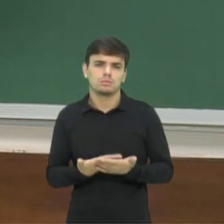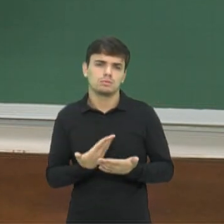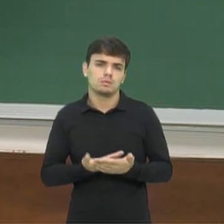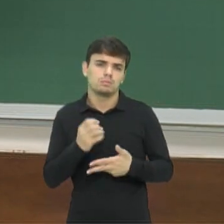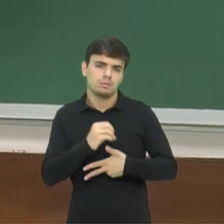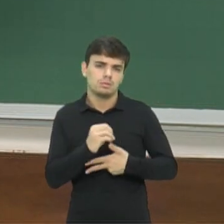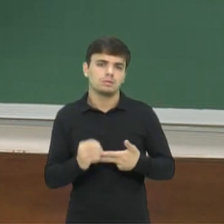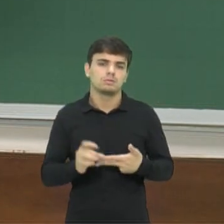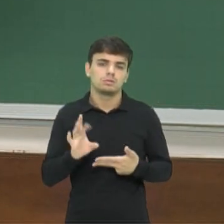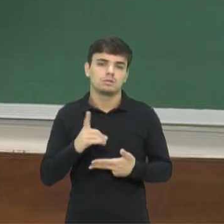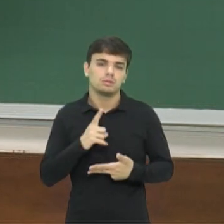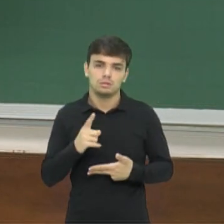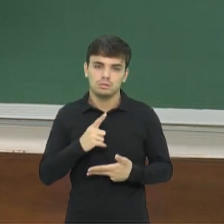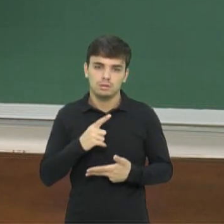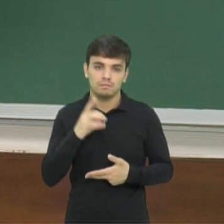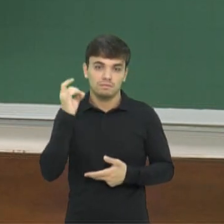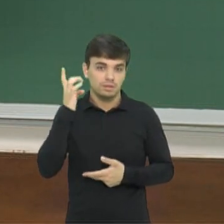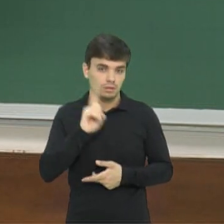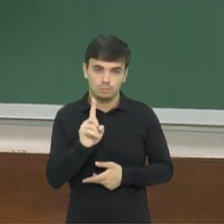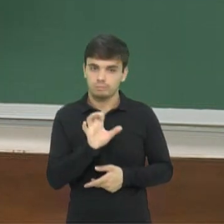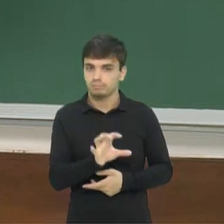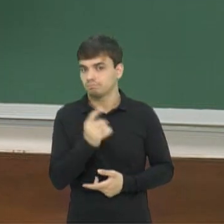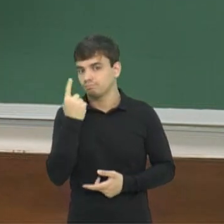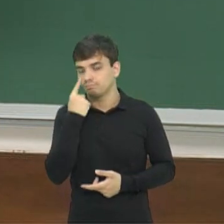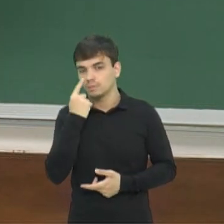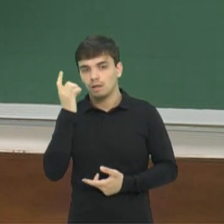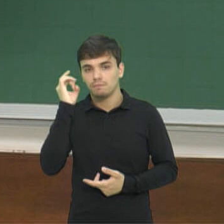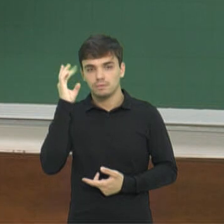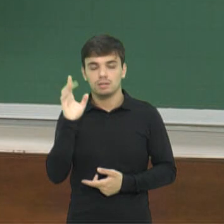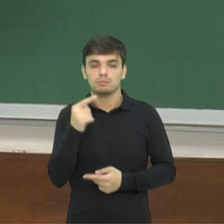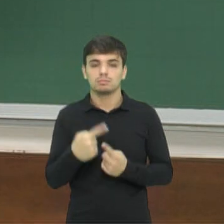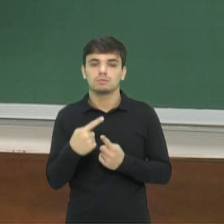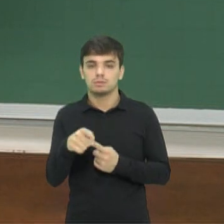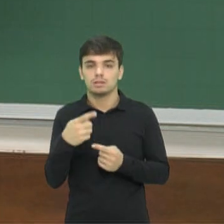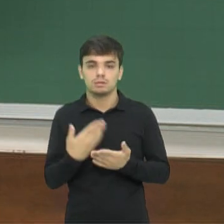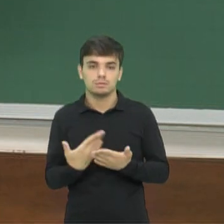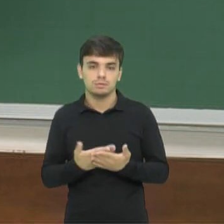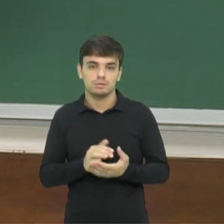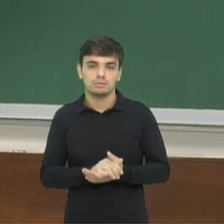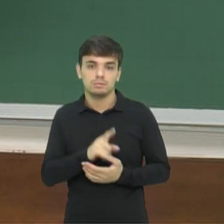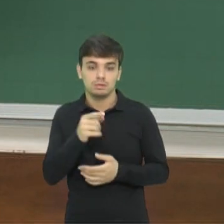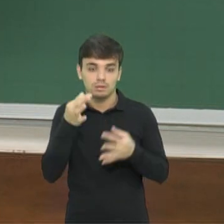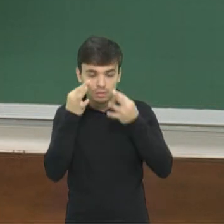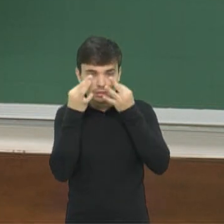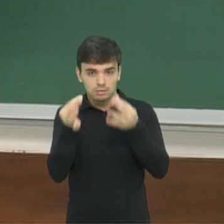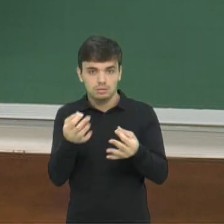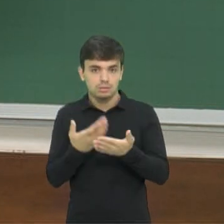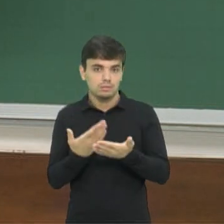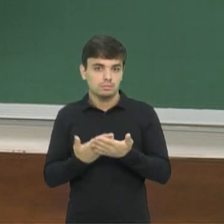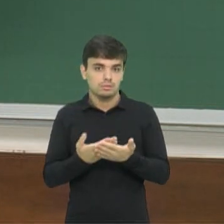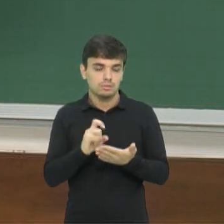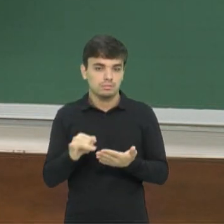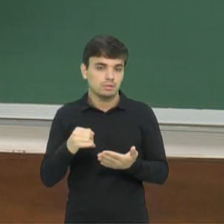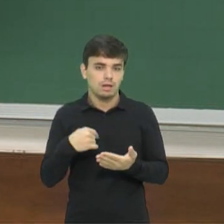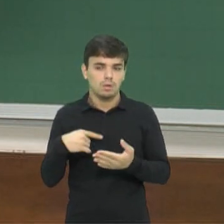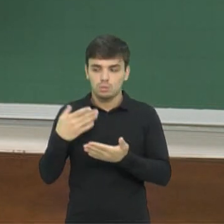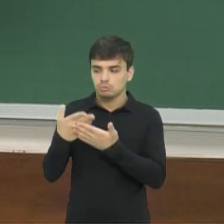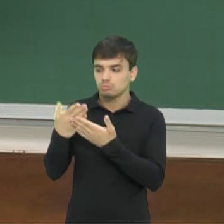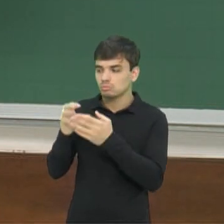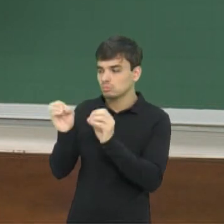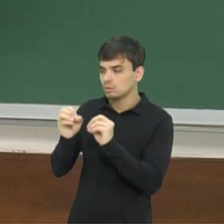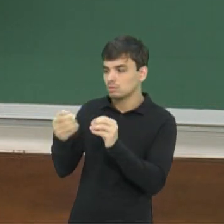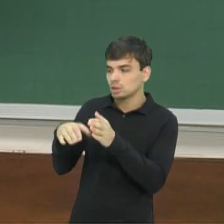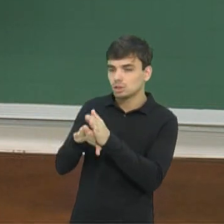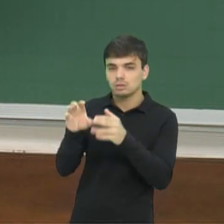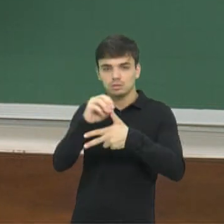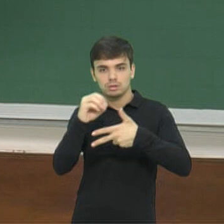Enem, só tem questão fácil. Não é bem assim, né? Tá fácil justamente porque você está estudando, porque você está prestando atenção nas aulas, né? Se você não estivesse estudando isso aqui, você ia